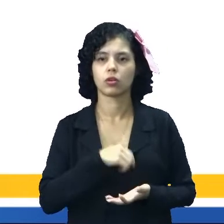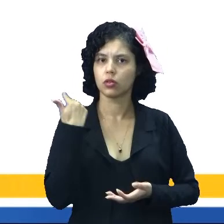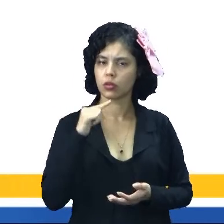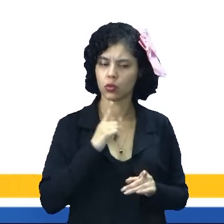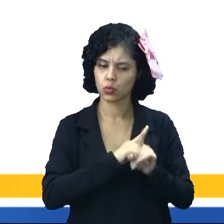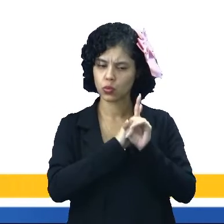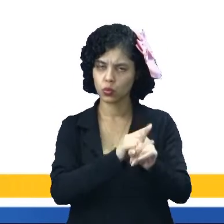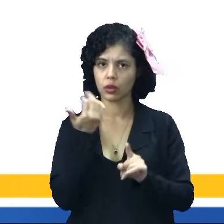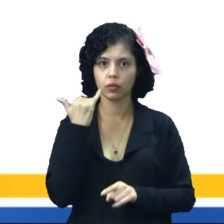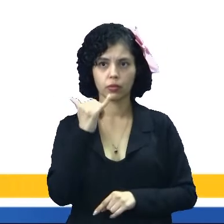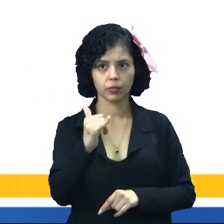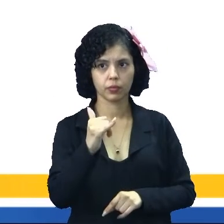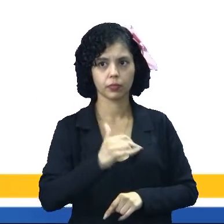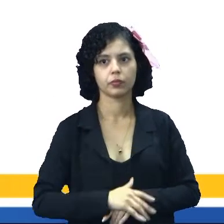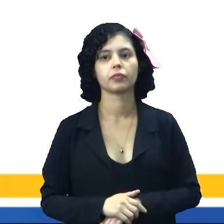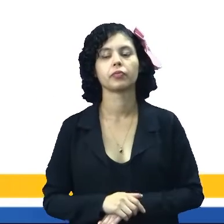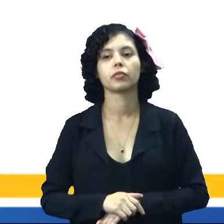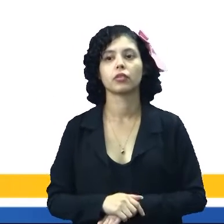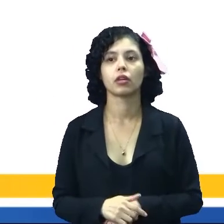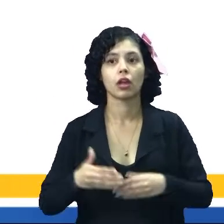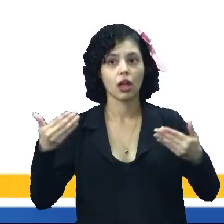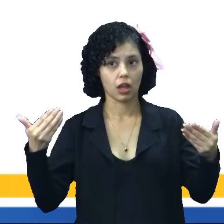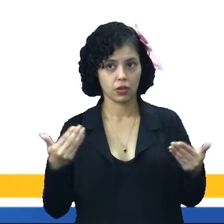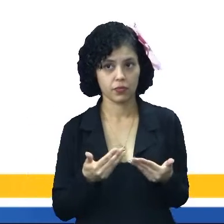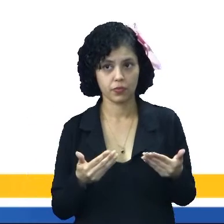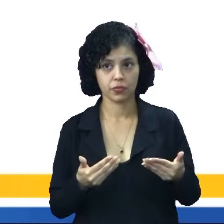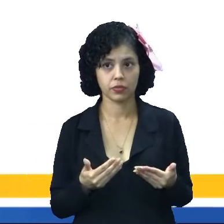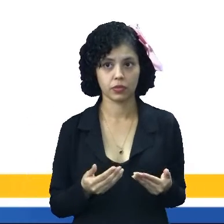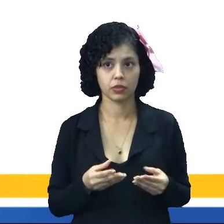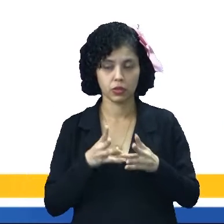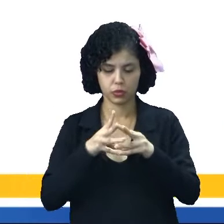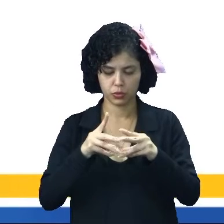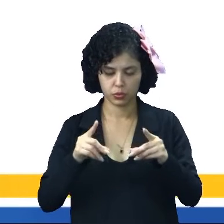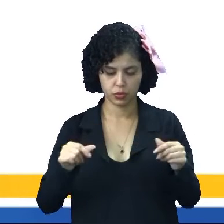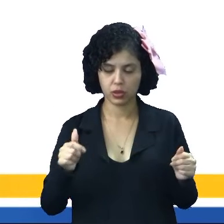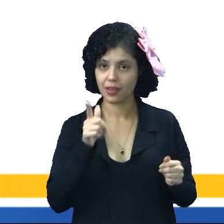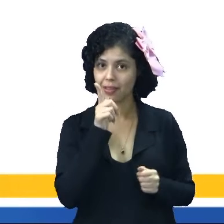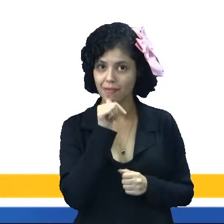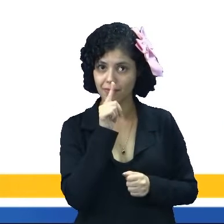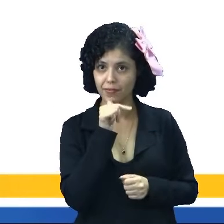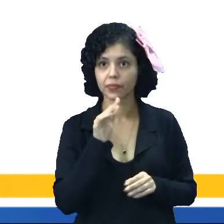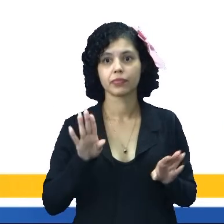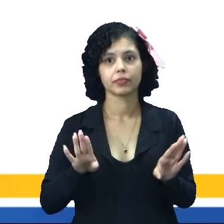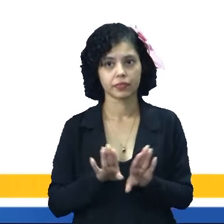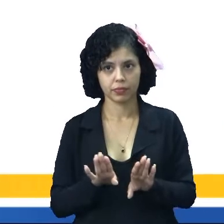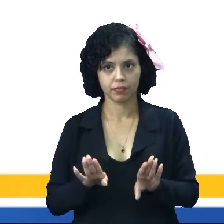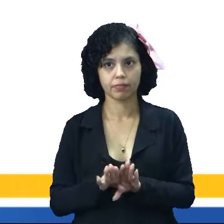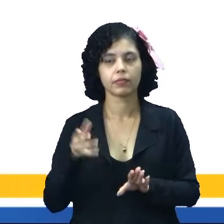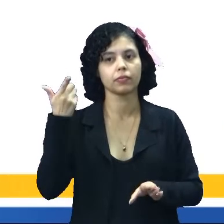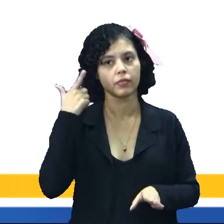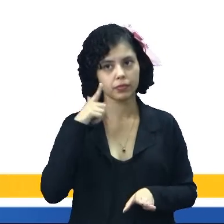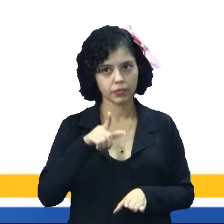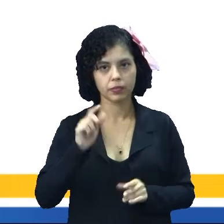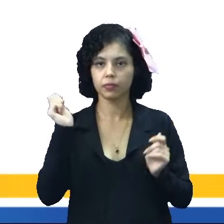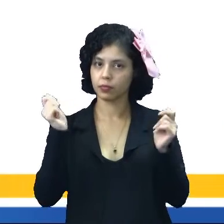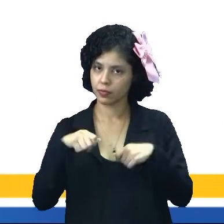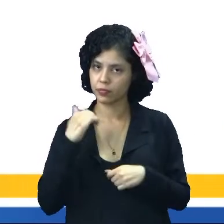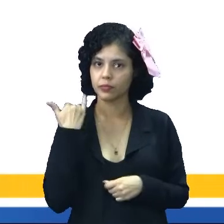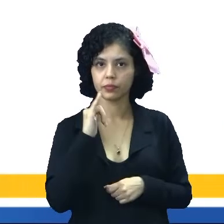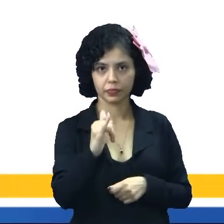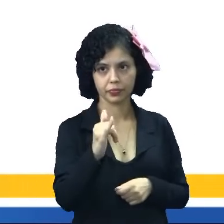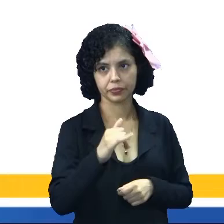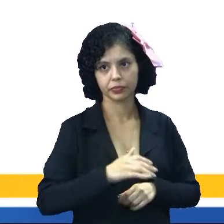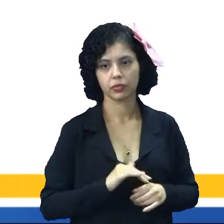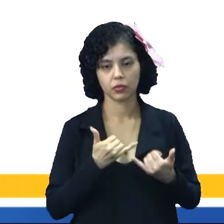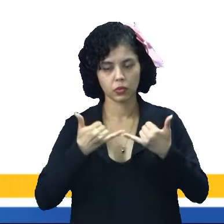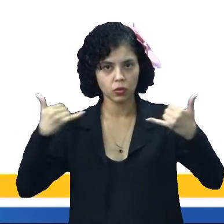não conduzem eletricidade. Agora, se eles estiverem dissolvidos em água, eles também garantem essa possibilidade de condução